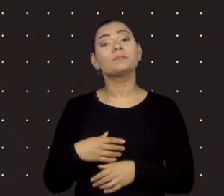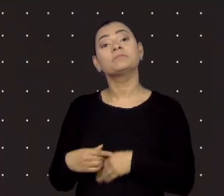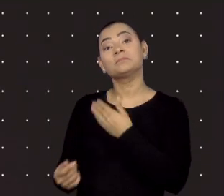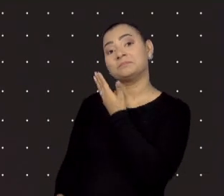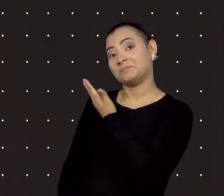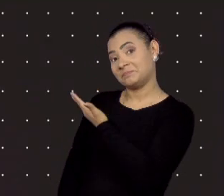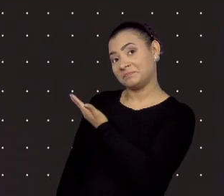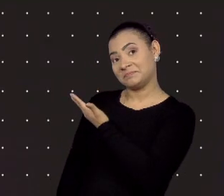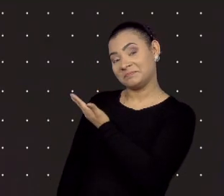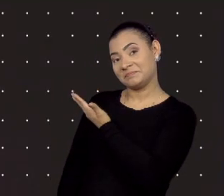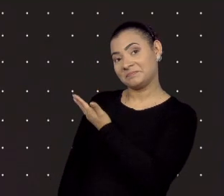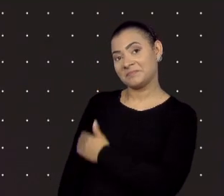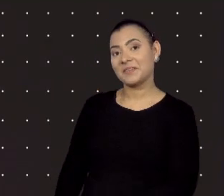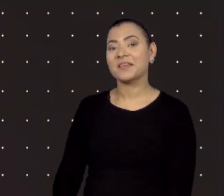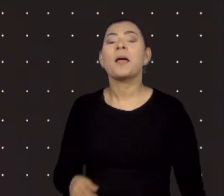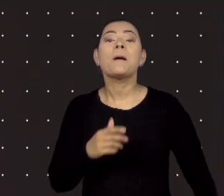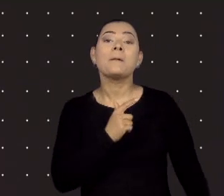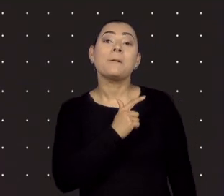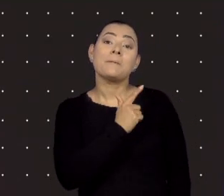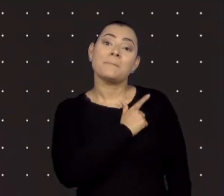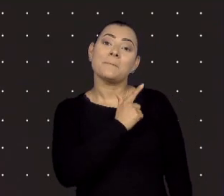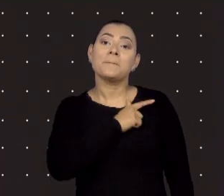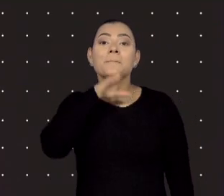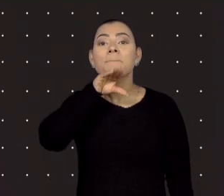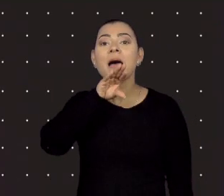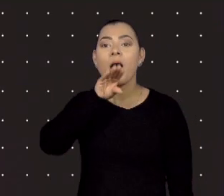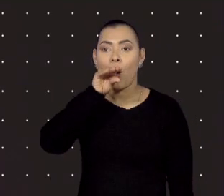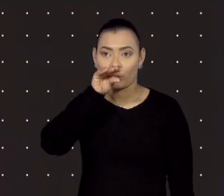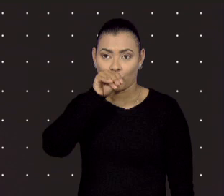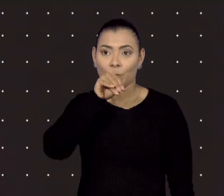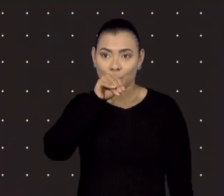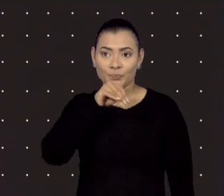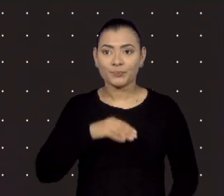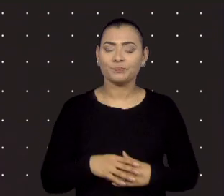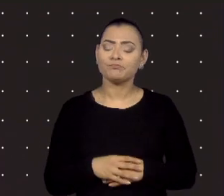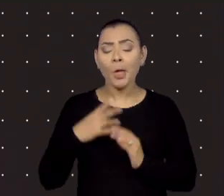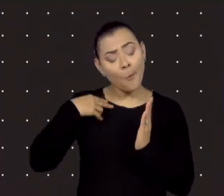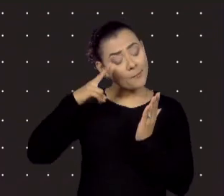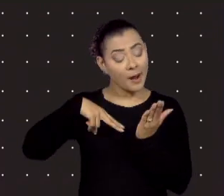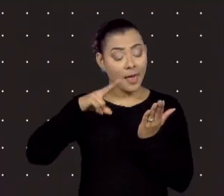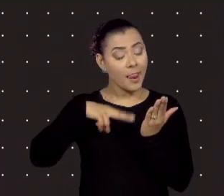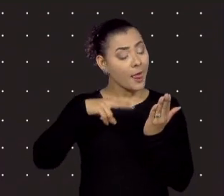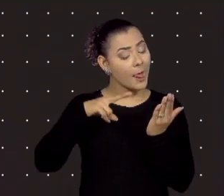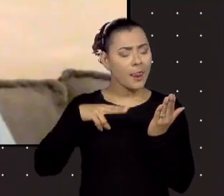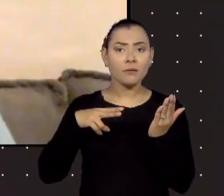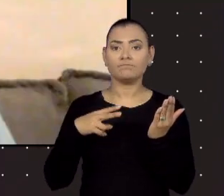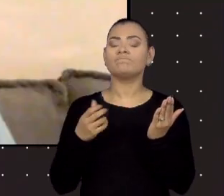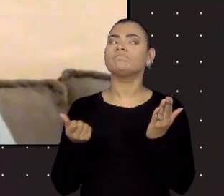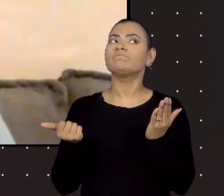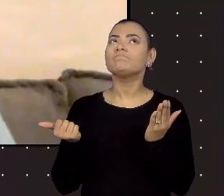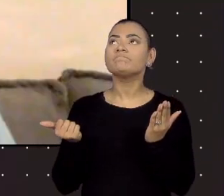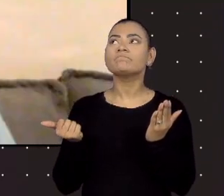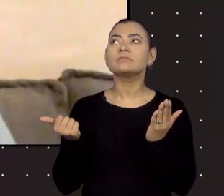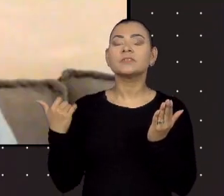Feio. Eu li o Patinho Feio. E eu li o Patinho Feio, ela falou, lê, eu li.